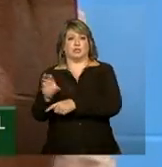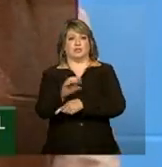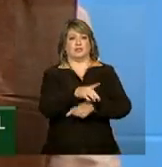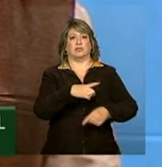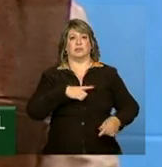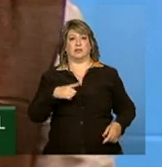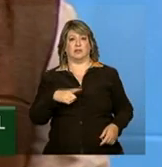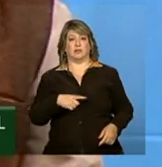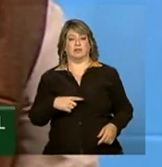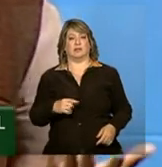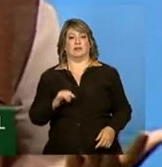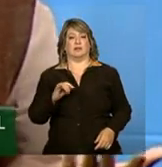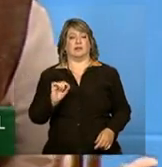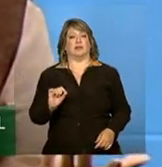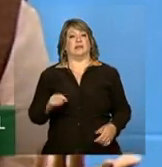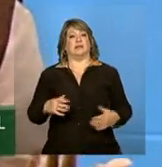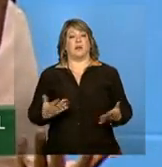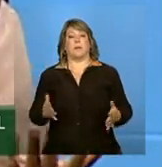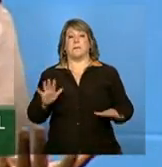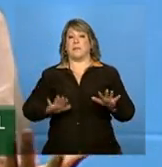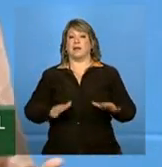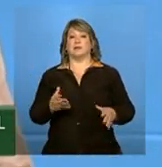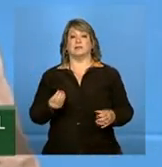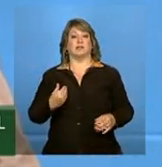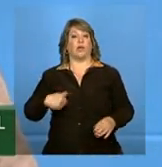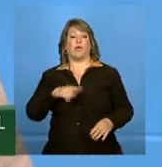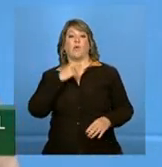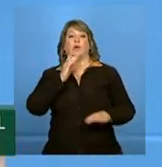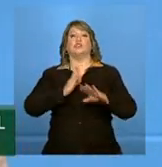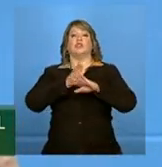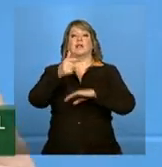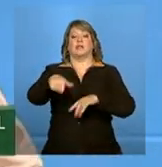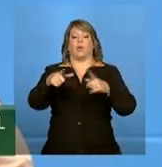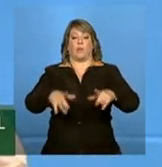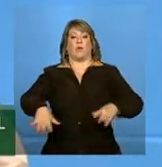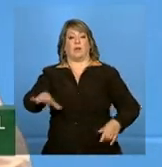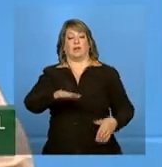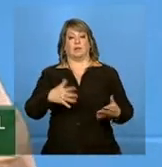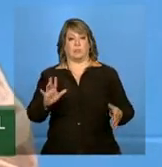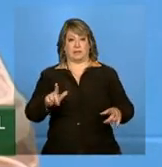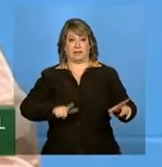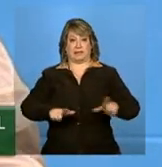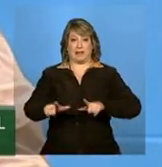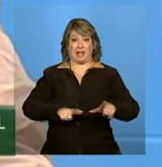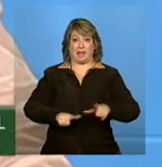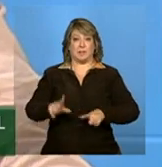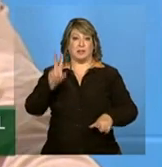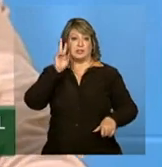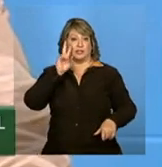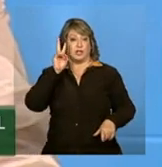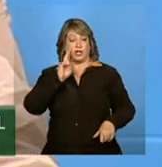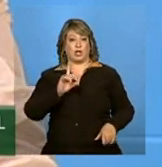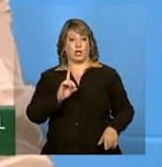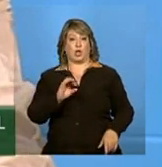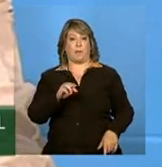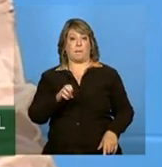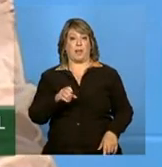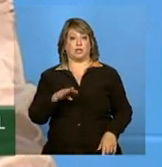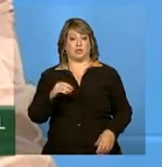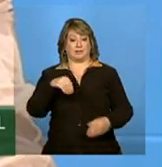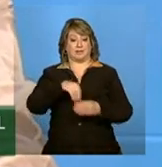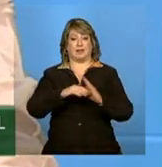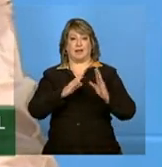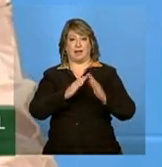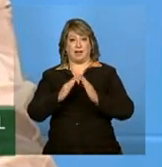nós não conseguimos chegar a essas áreas. No caso do trabalho doméstico, nós temos mais de 85